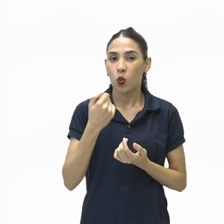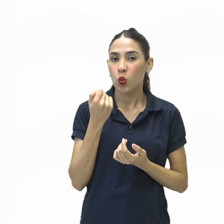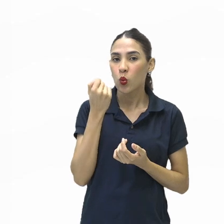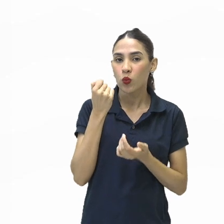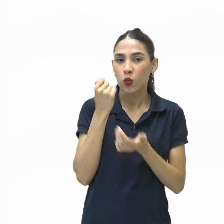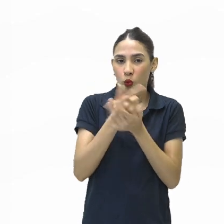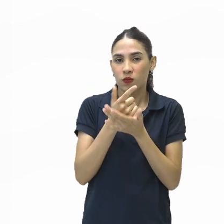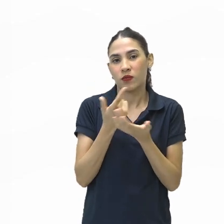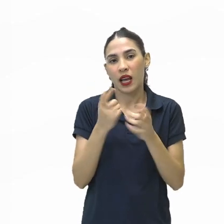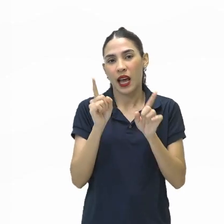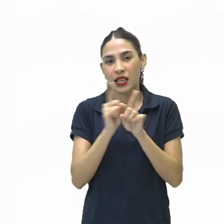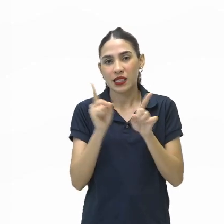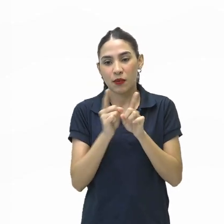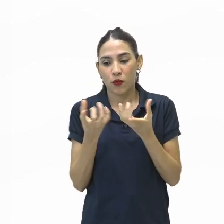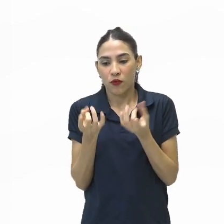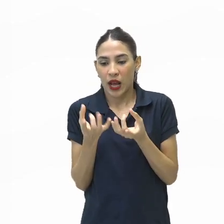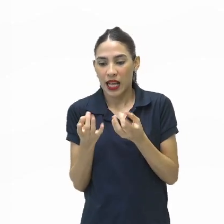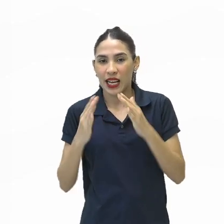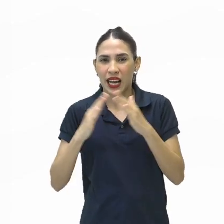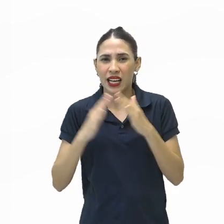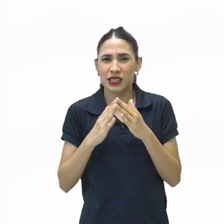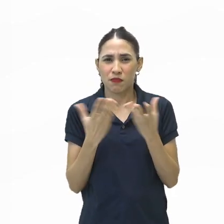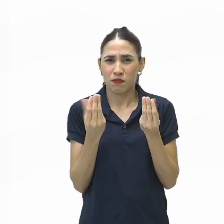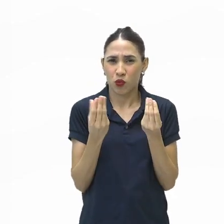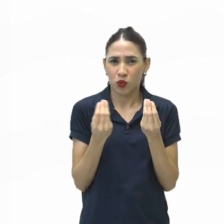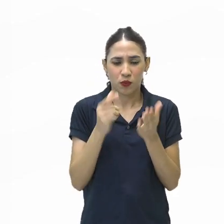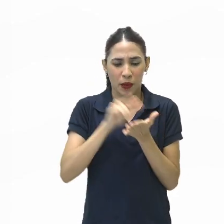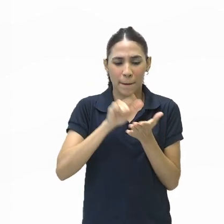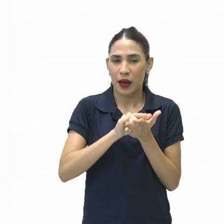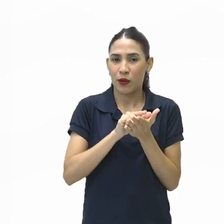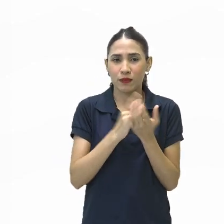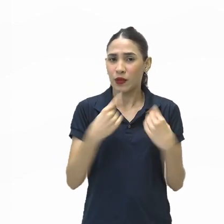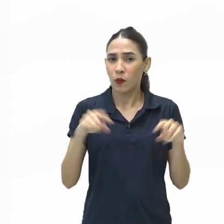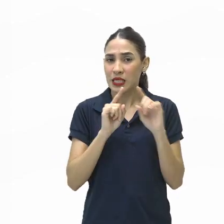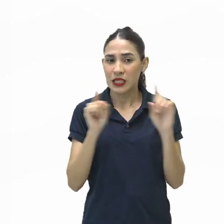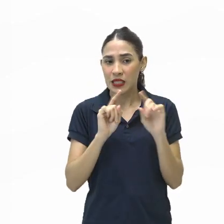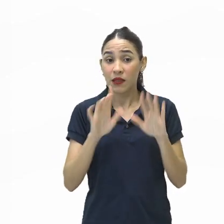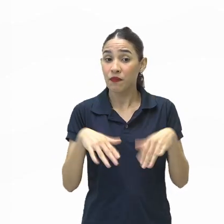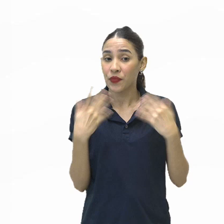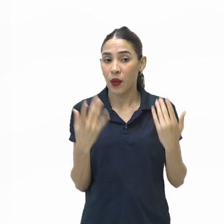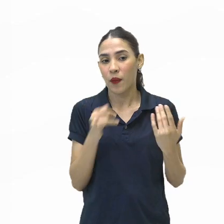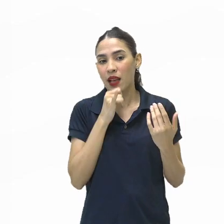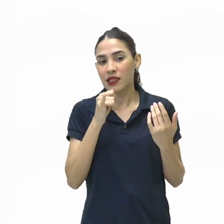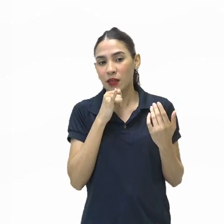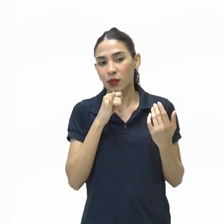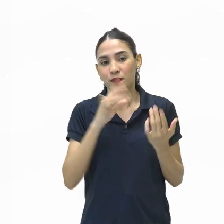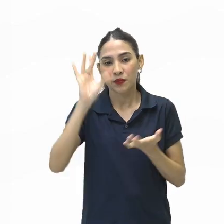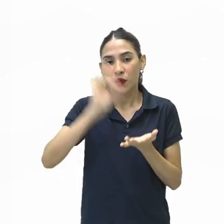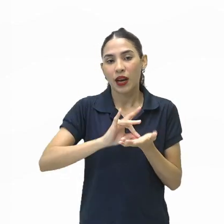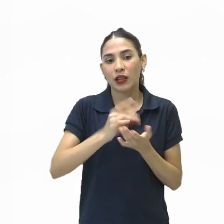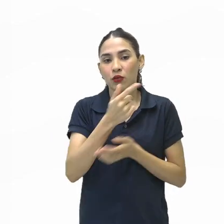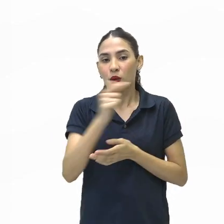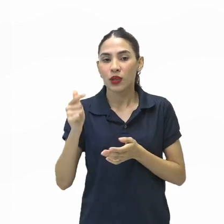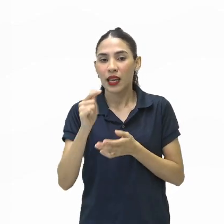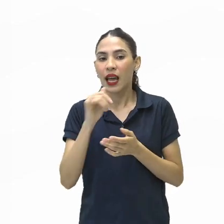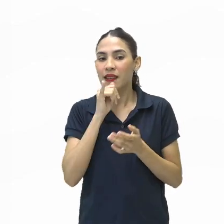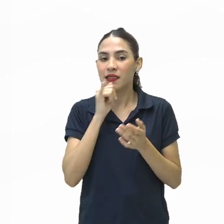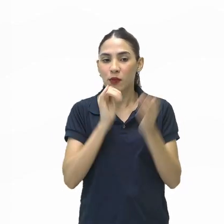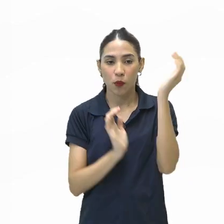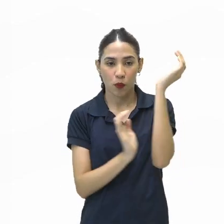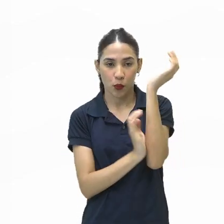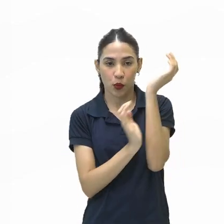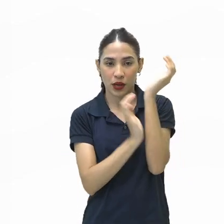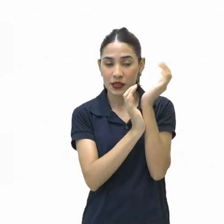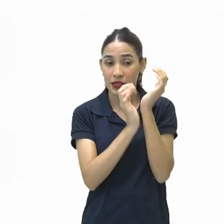na frente de casa, eu não preciso de muita coisa, de muitos papéis, né? Então, por fato de não haver tanta